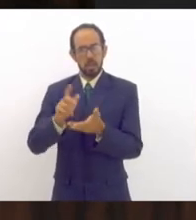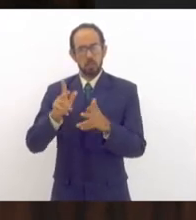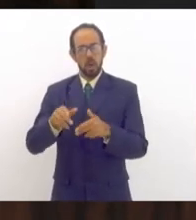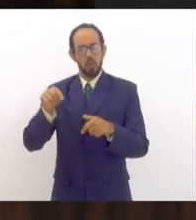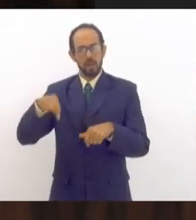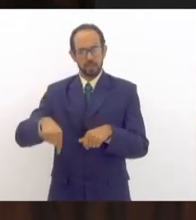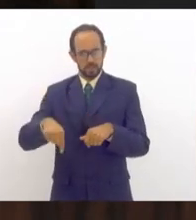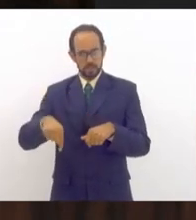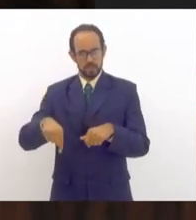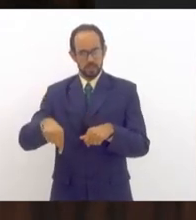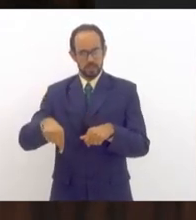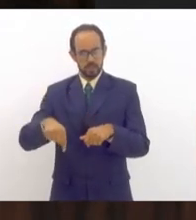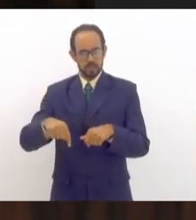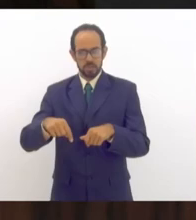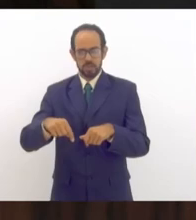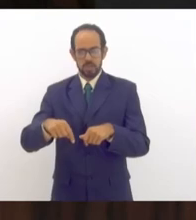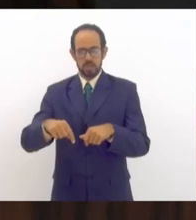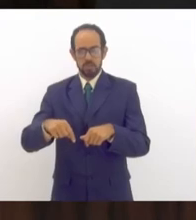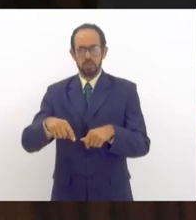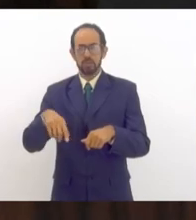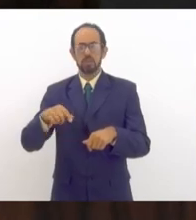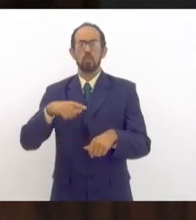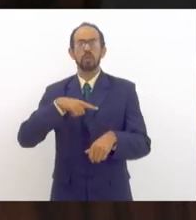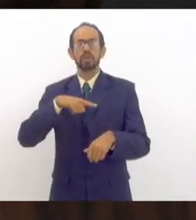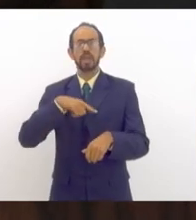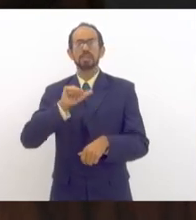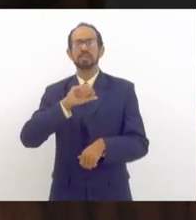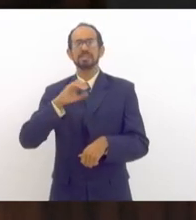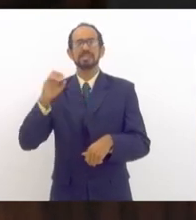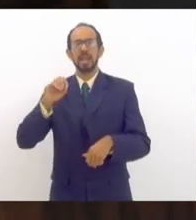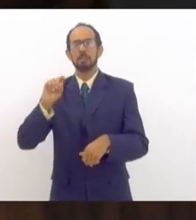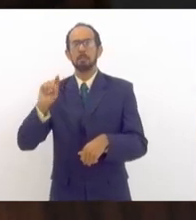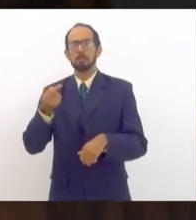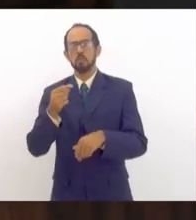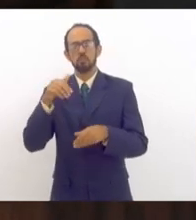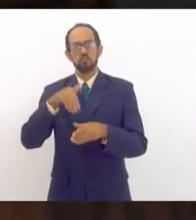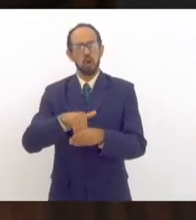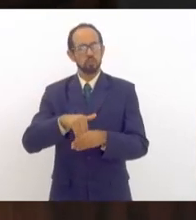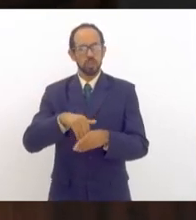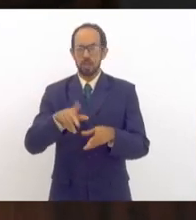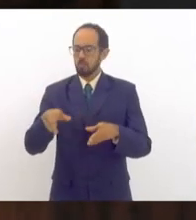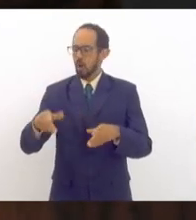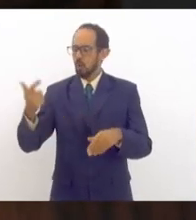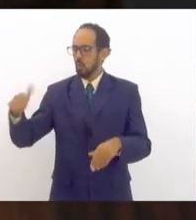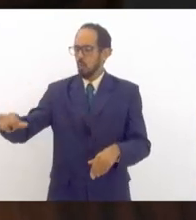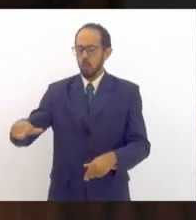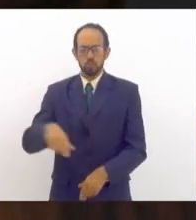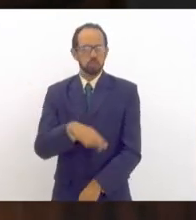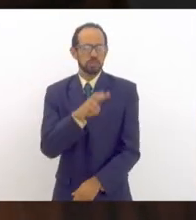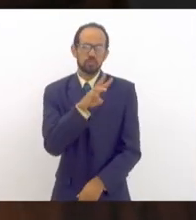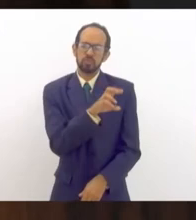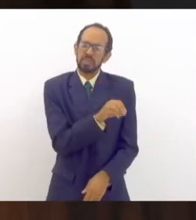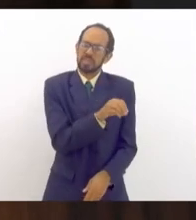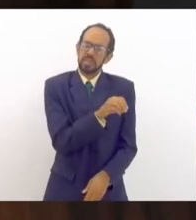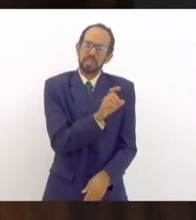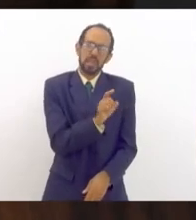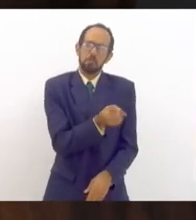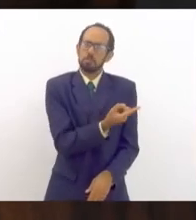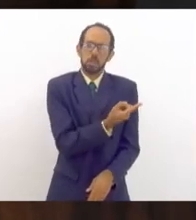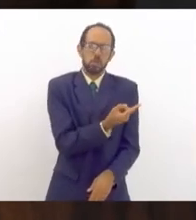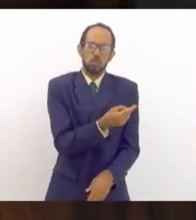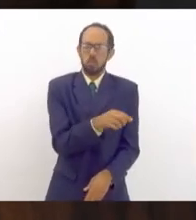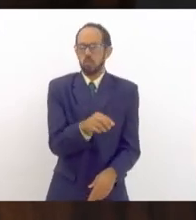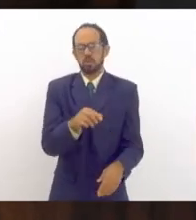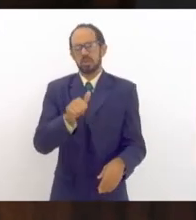o que teve semi voto o voto é o mesmo que o Parlamento que teve 30 que teve 15 mil